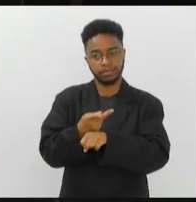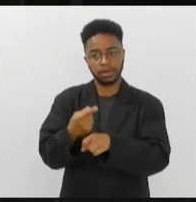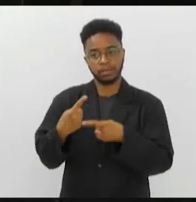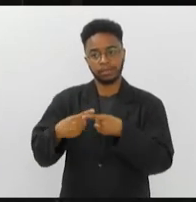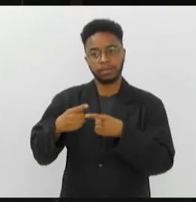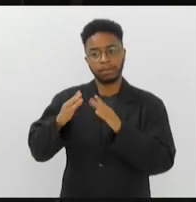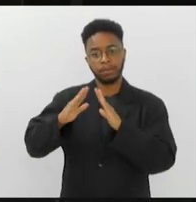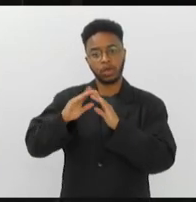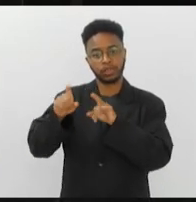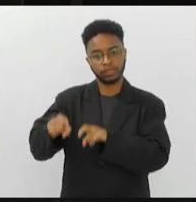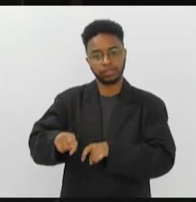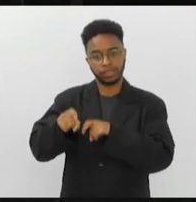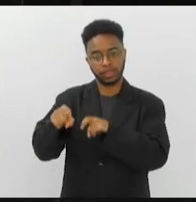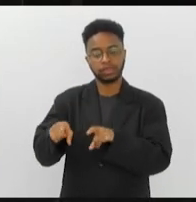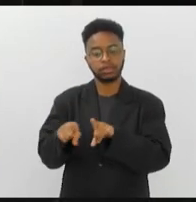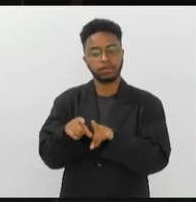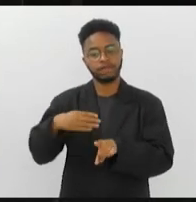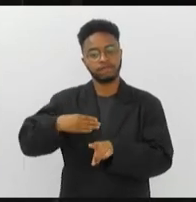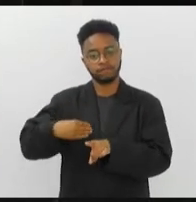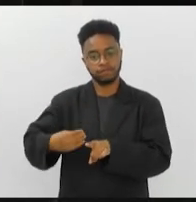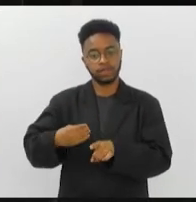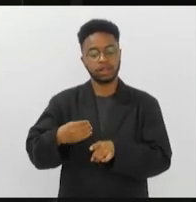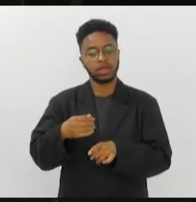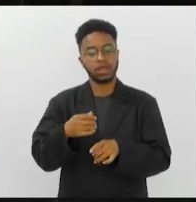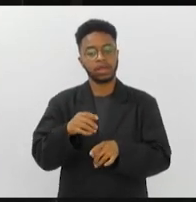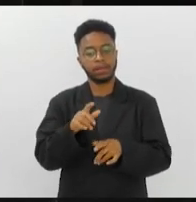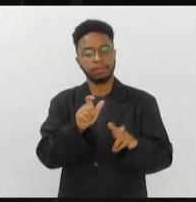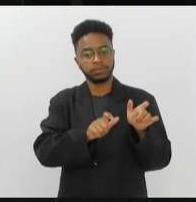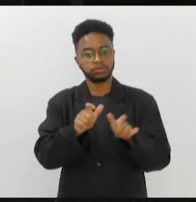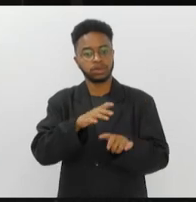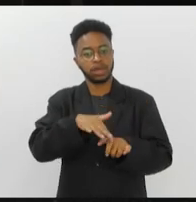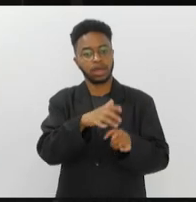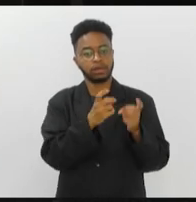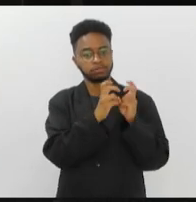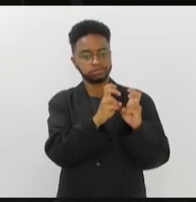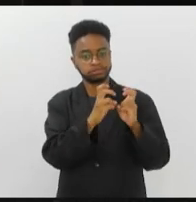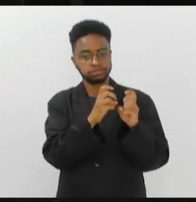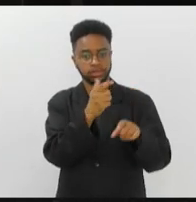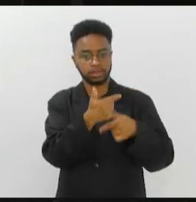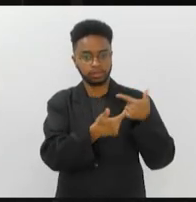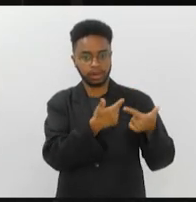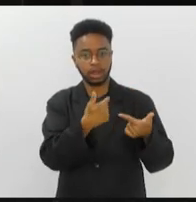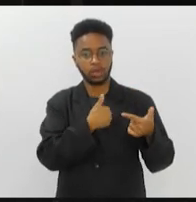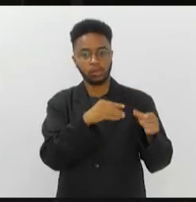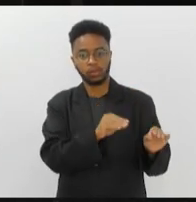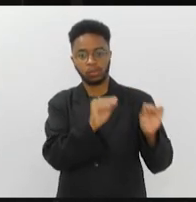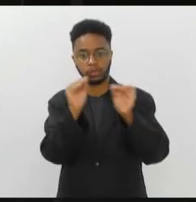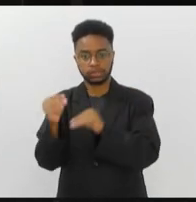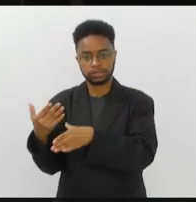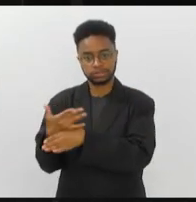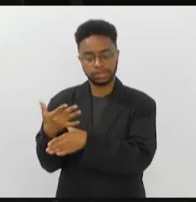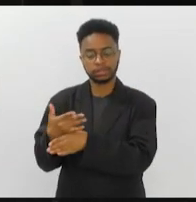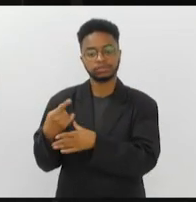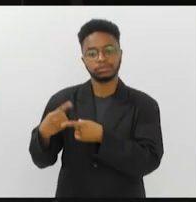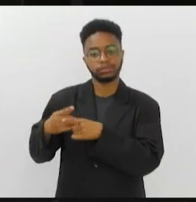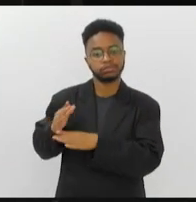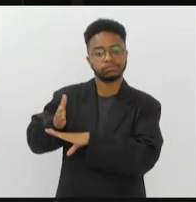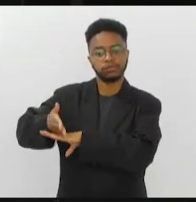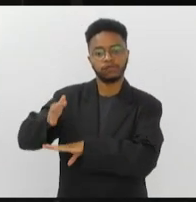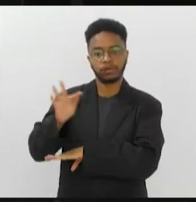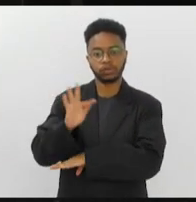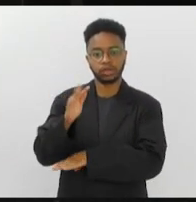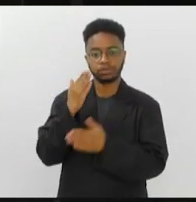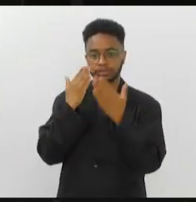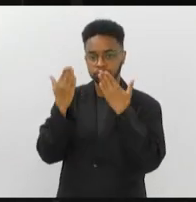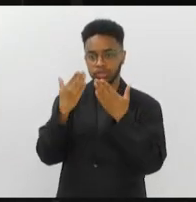de Janeiro, filha de ferroviário, saio da minha cidade natal, Carmo, para cursar psicologia. Confesso que a minha vivência